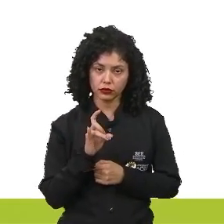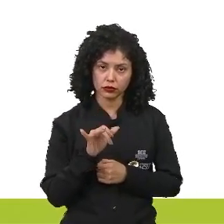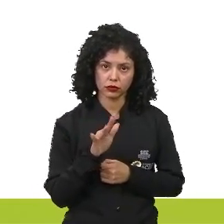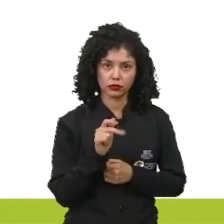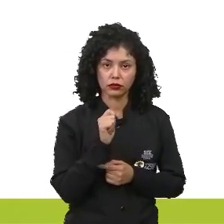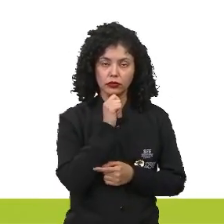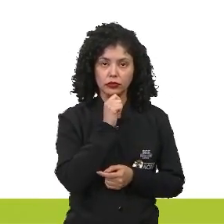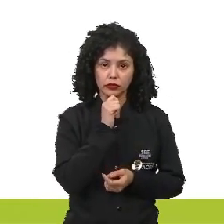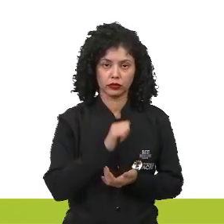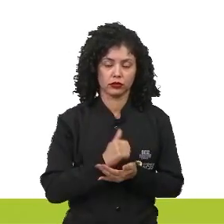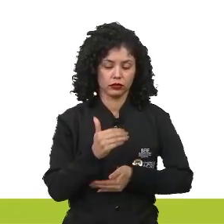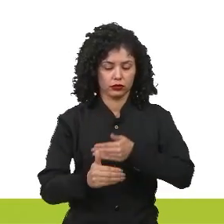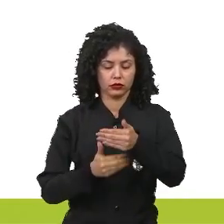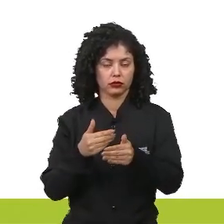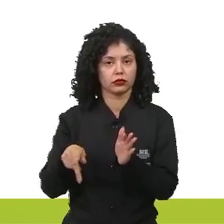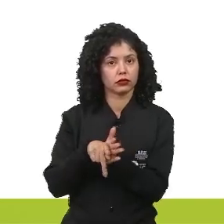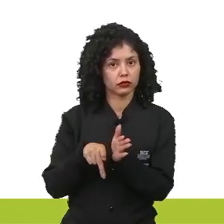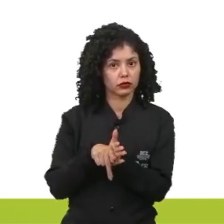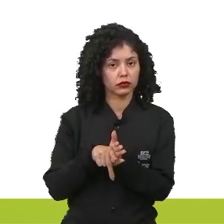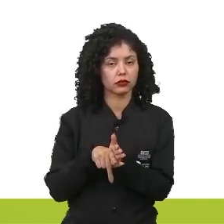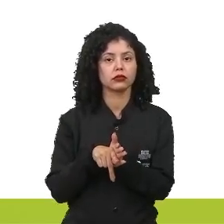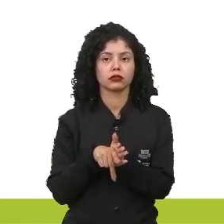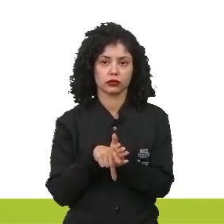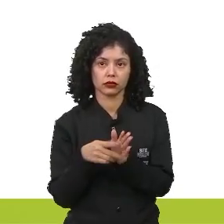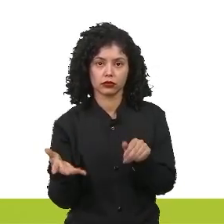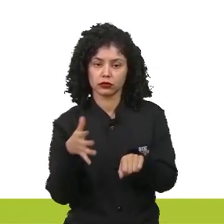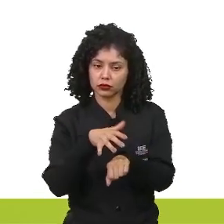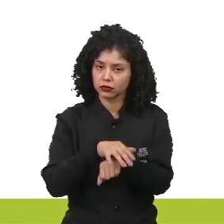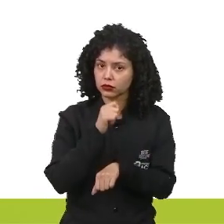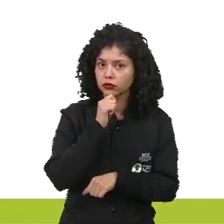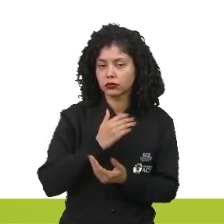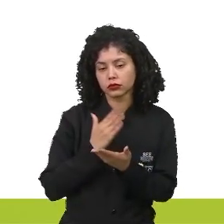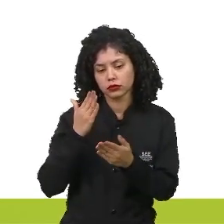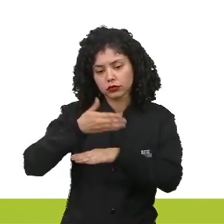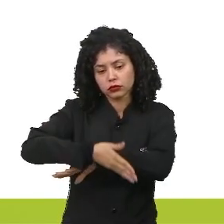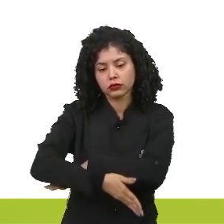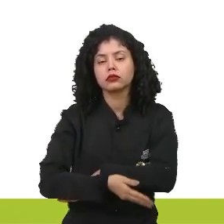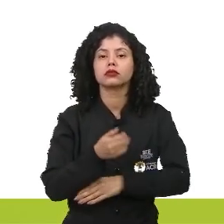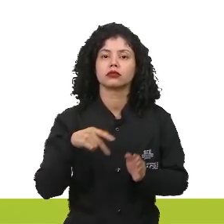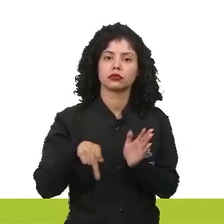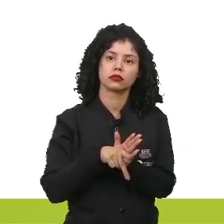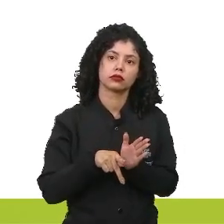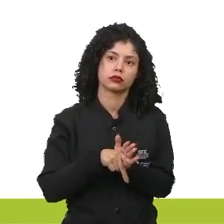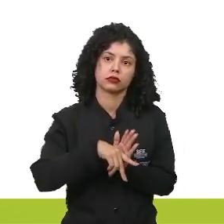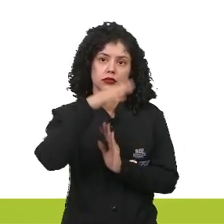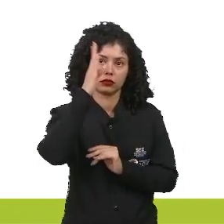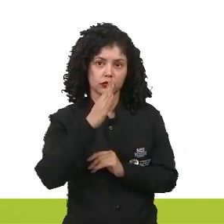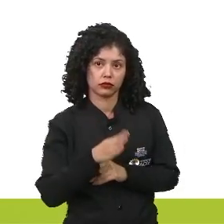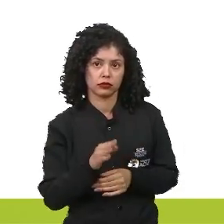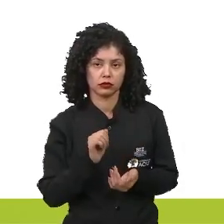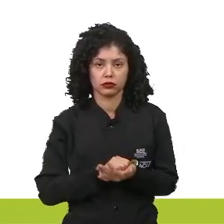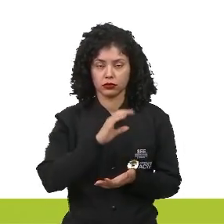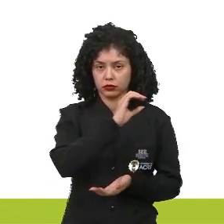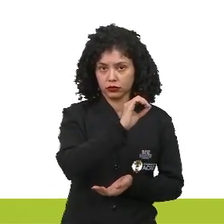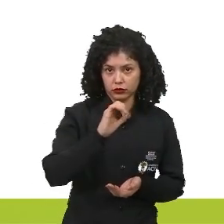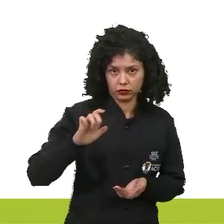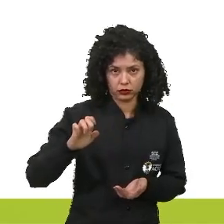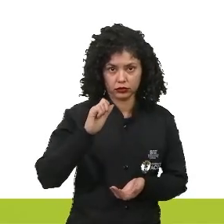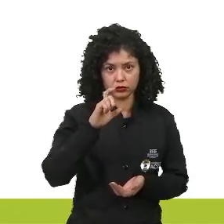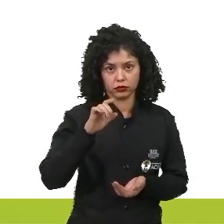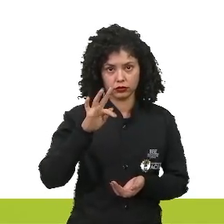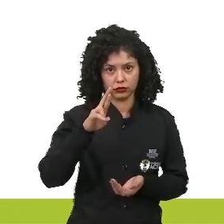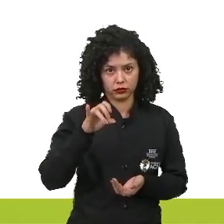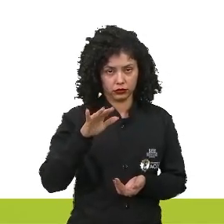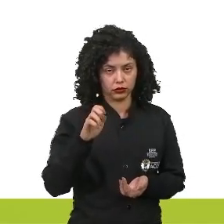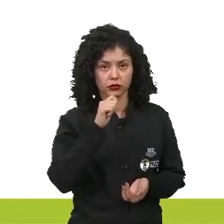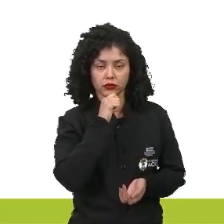longo do tempo do processo de colonização, é que se vai entrando muito mais para o interior do Brasil, para a parte mais oeste ali do Brasil. E